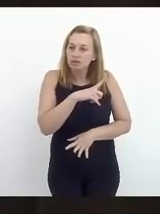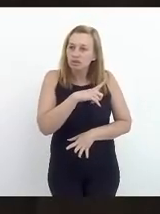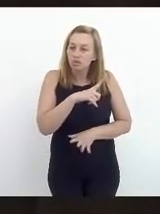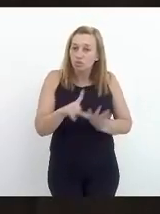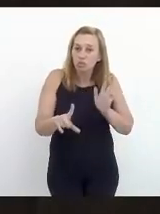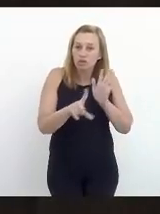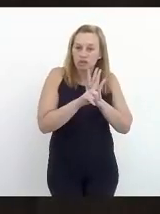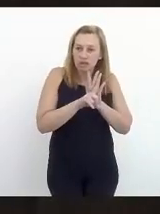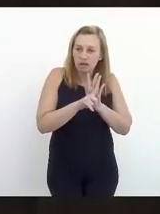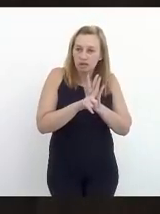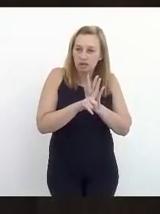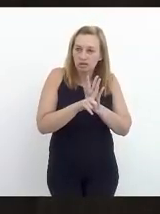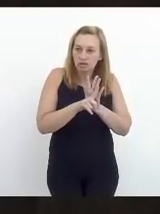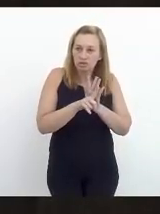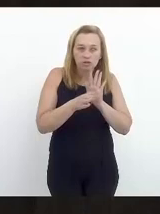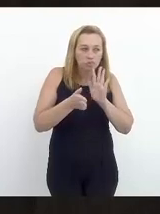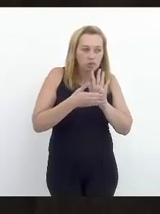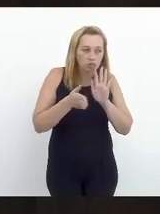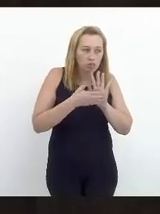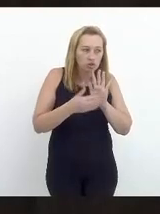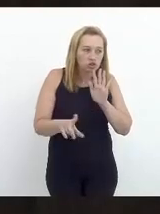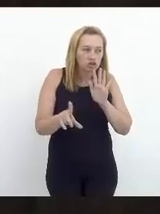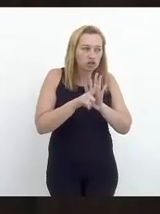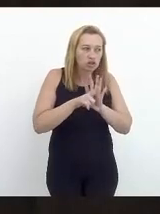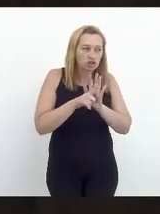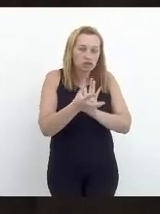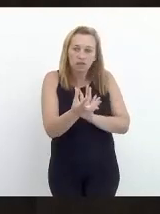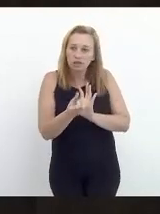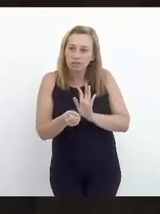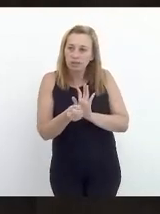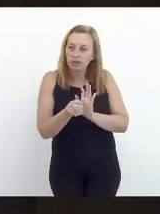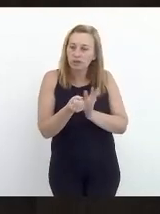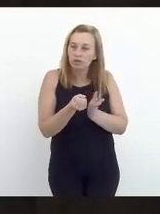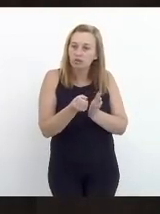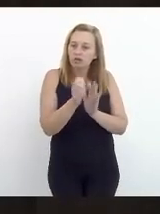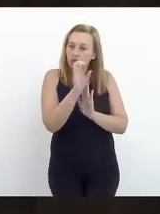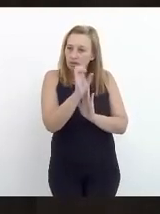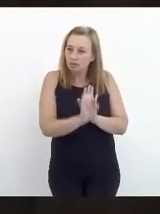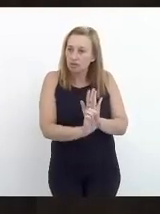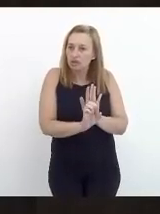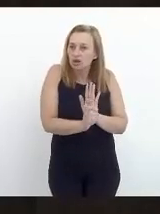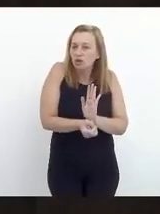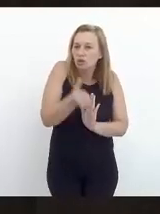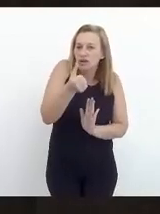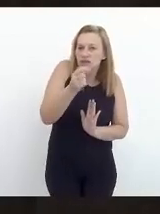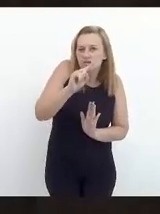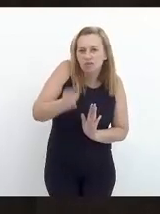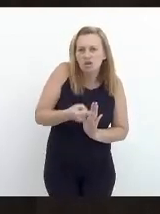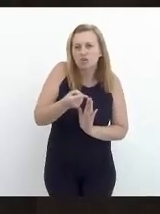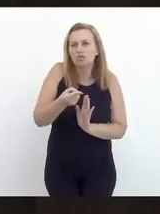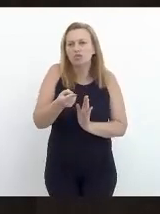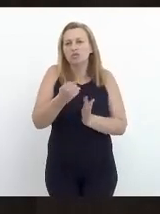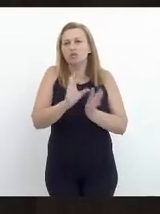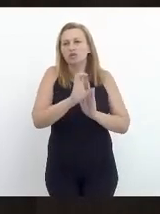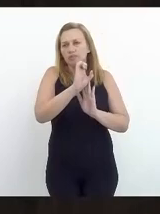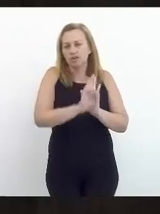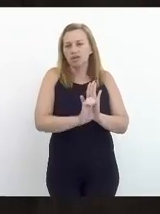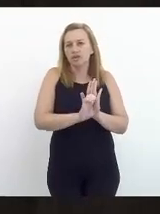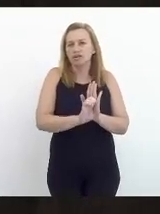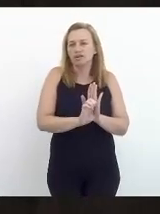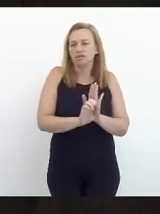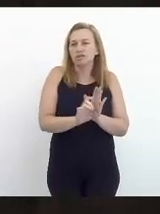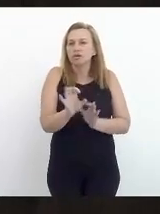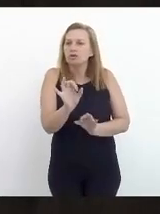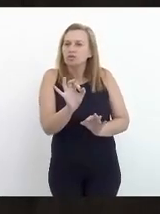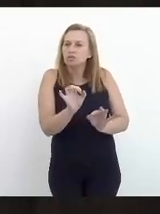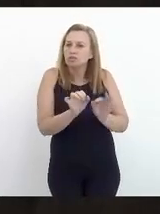lei, propostas de leis que receberam emendas, na quase 1.000 emendas, e, portanto, fizemos um